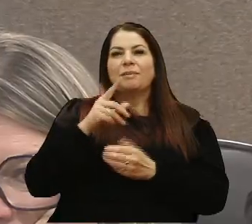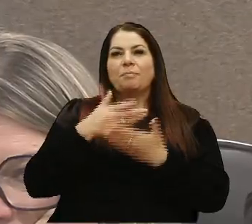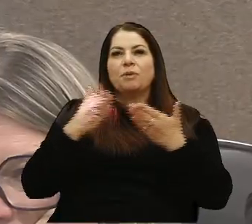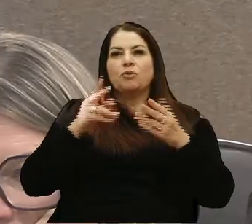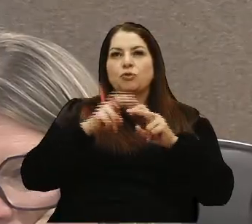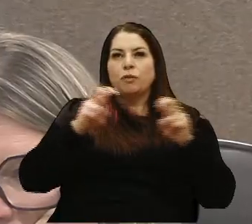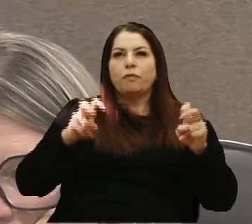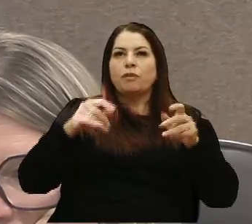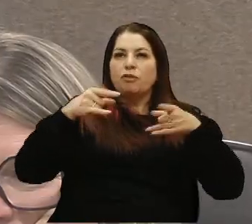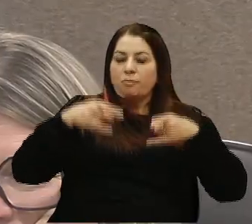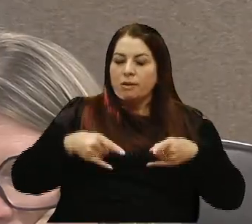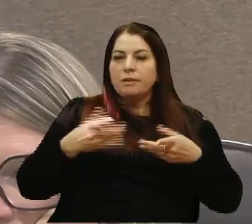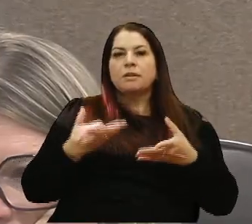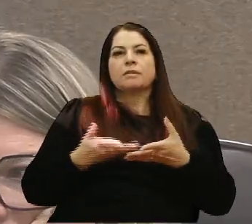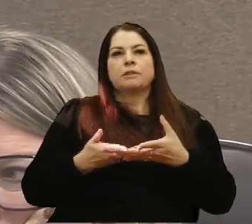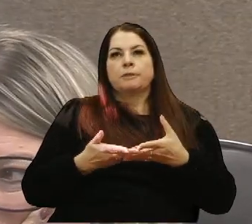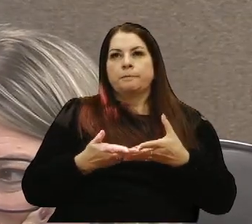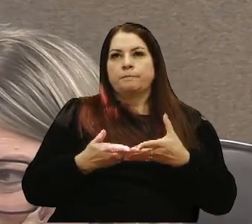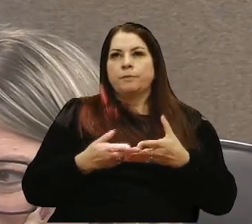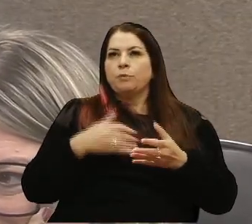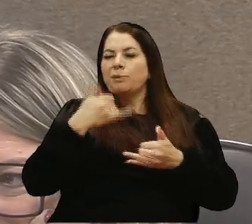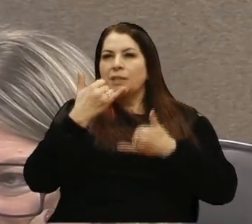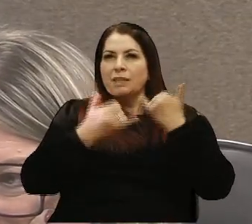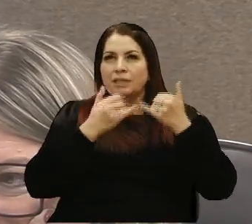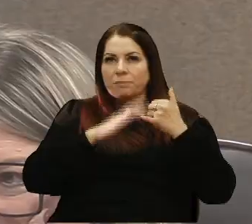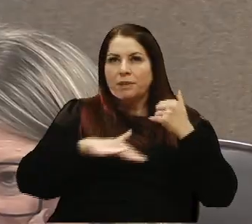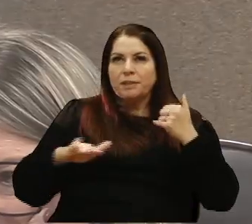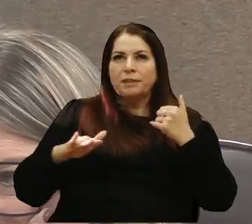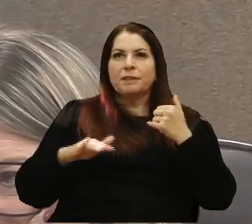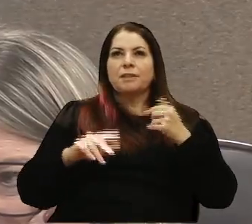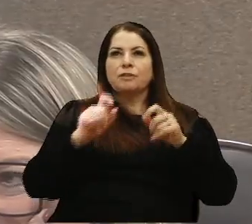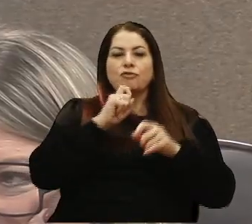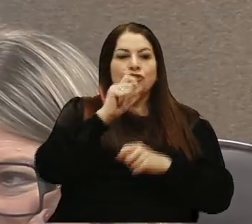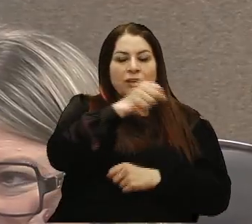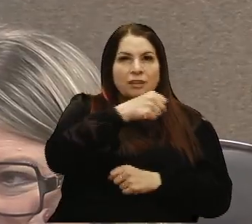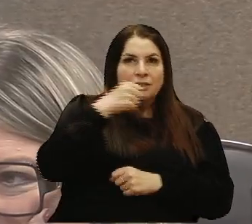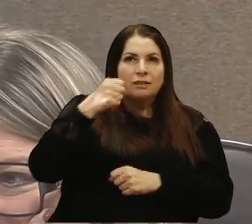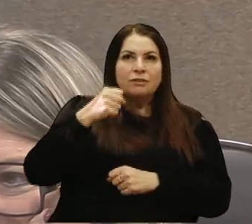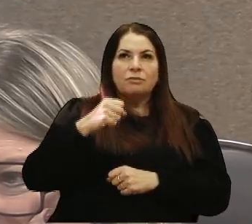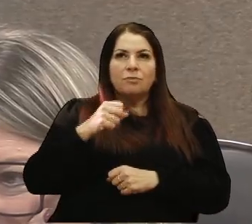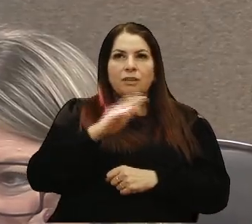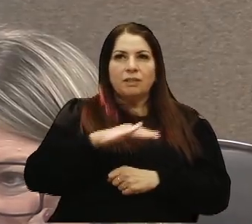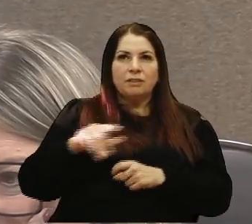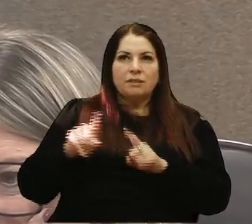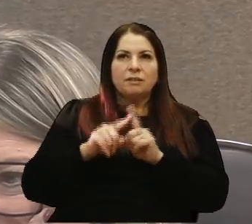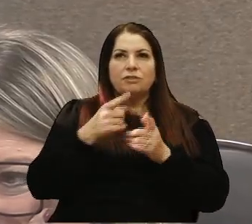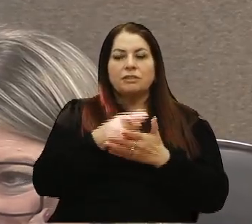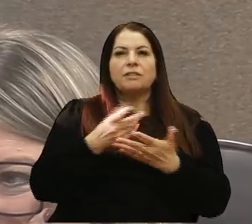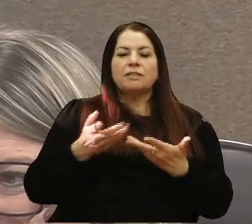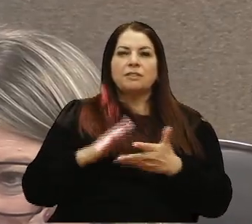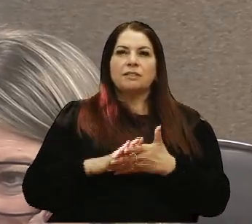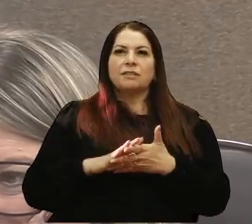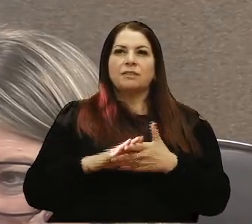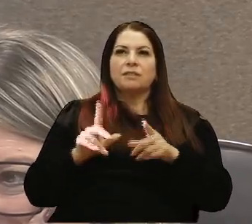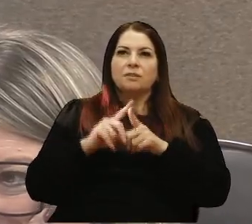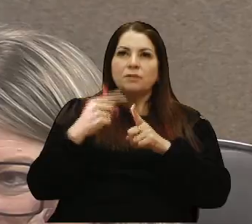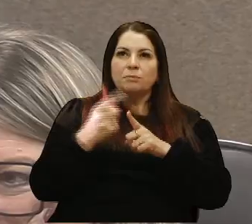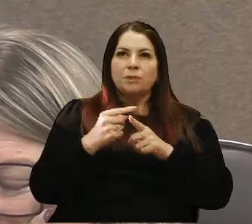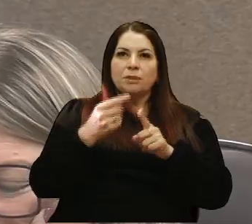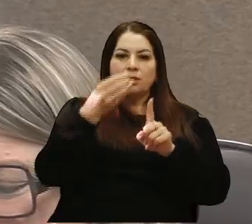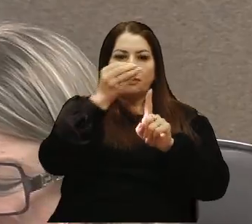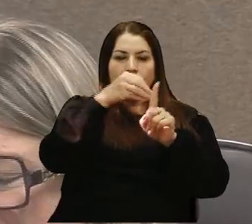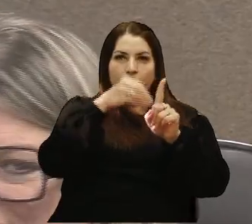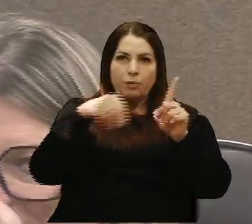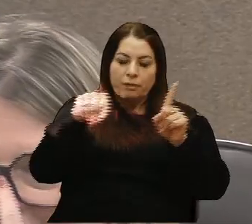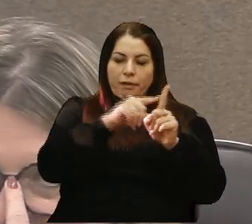uma cama, um brinquedo de uma criança, uma geladeira de uma criança, e principalmente em situação de bairros de vulnerabilidade, quem